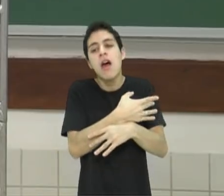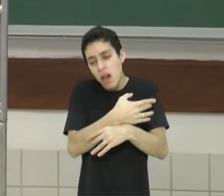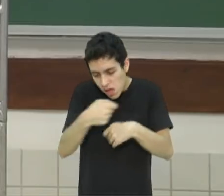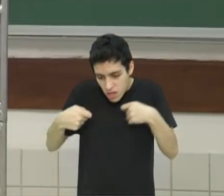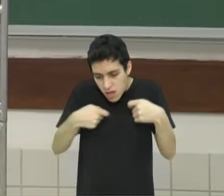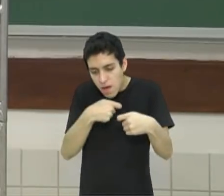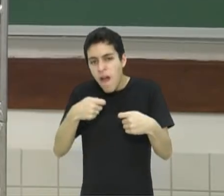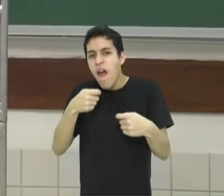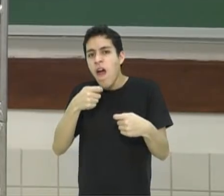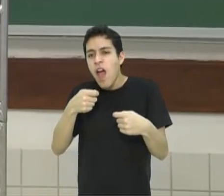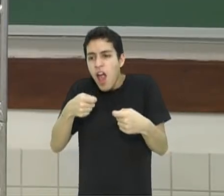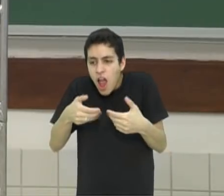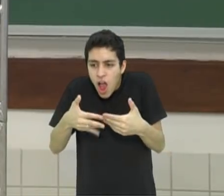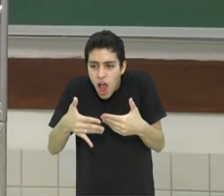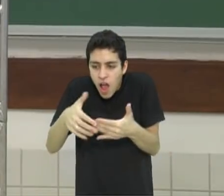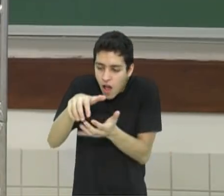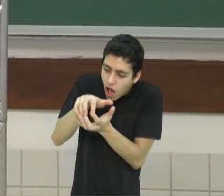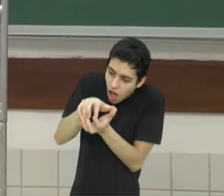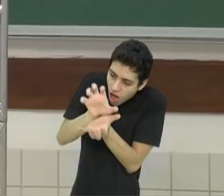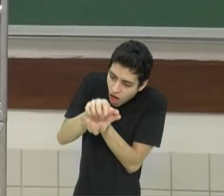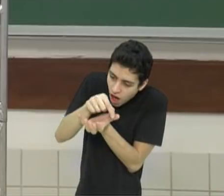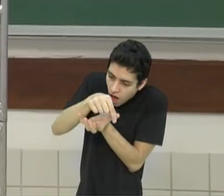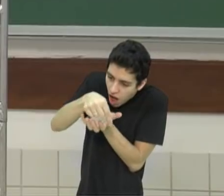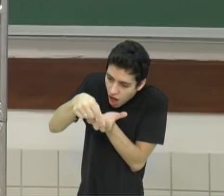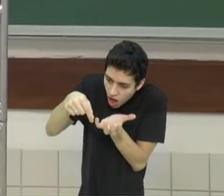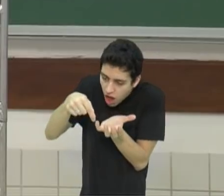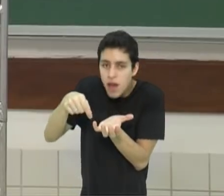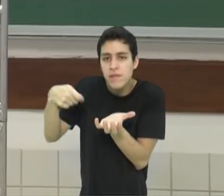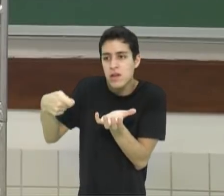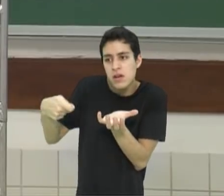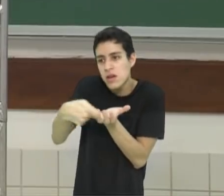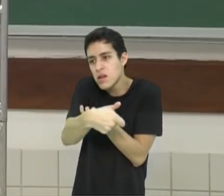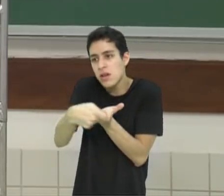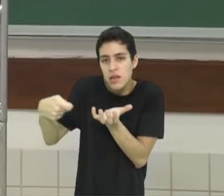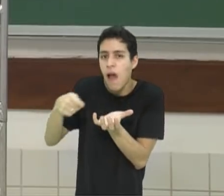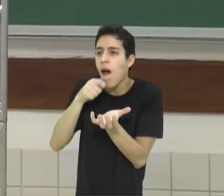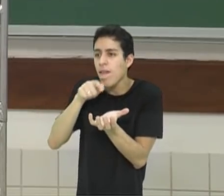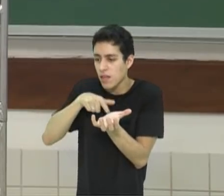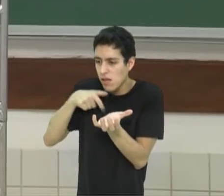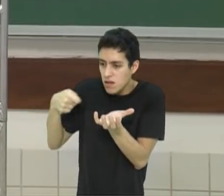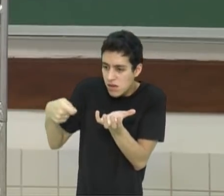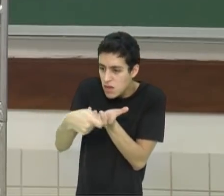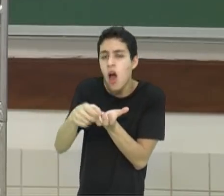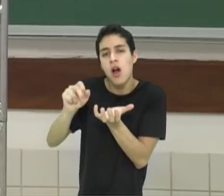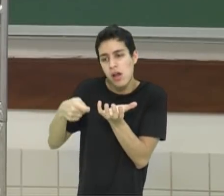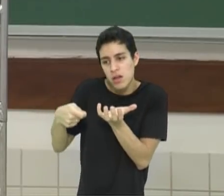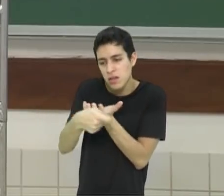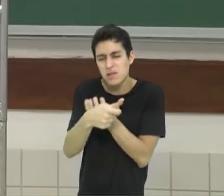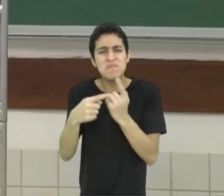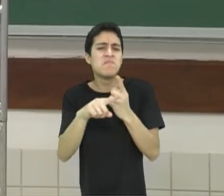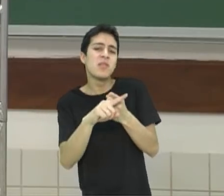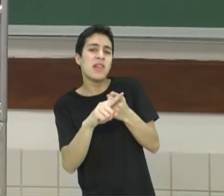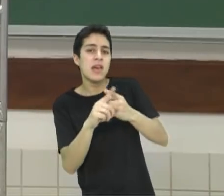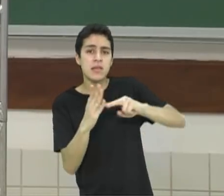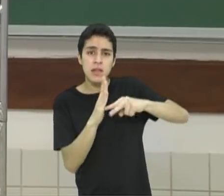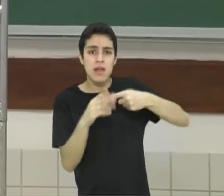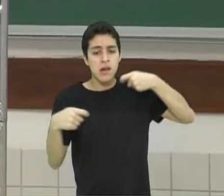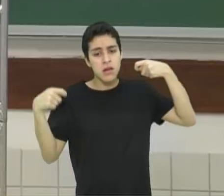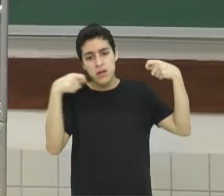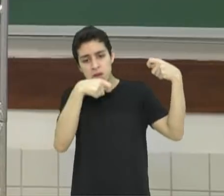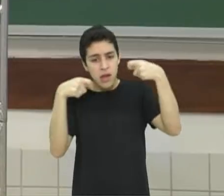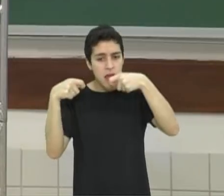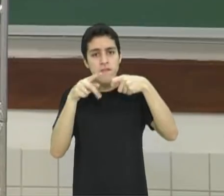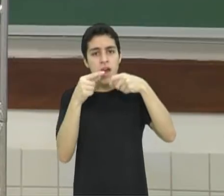tiver dentes. Porque ele disse que a gente tinha que escovar os dentes tantas vezes que sugere que de tanto escovar os nossos dentes